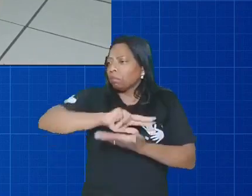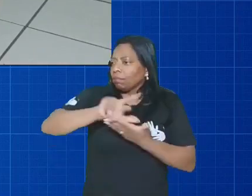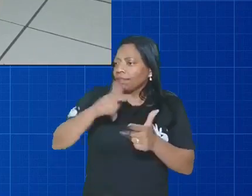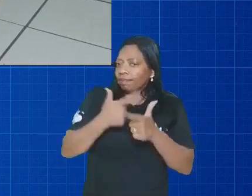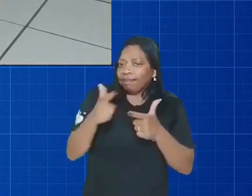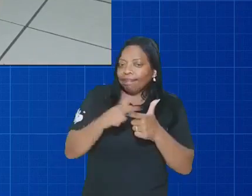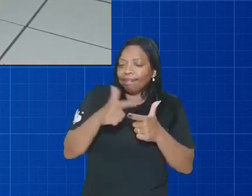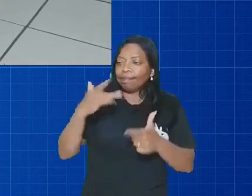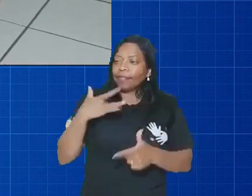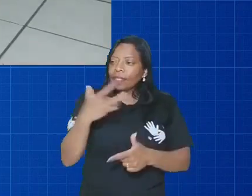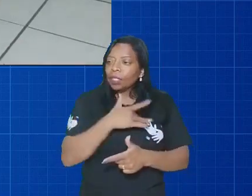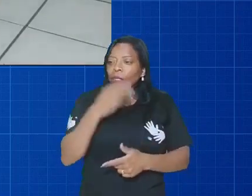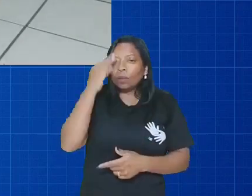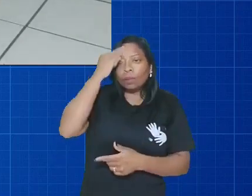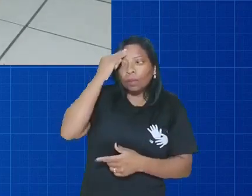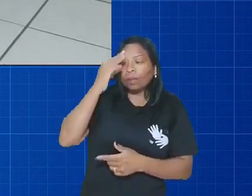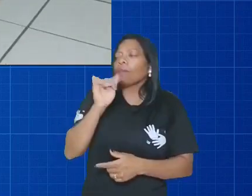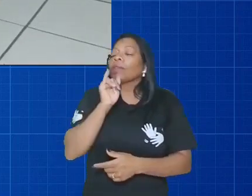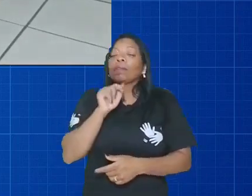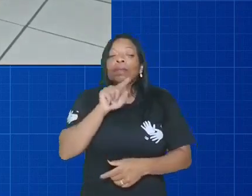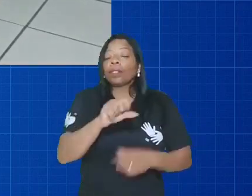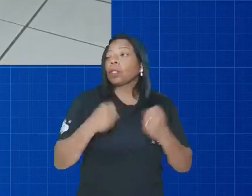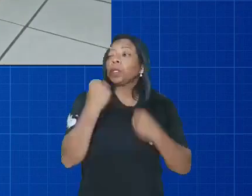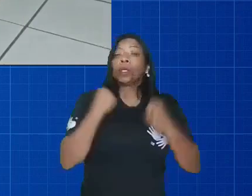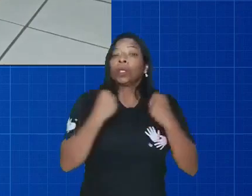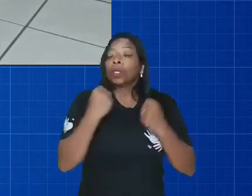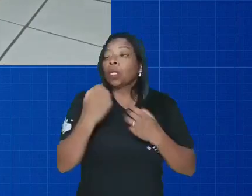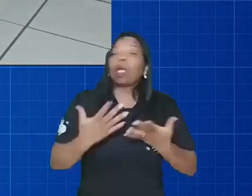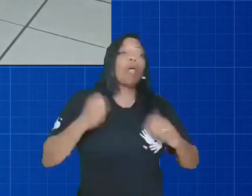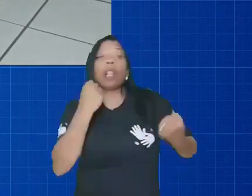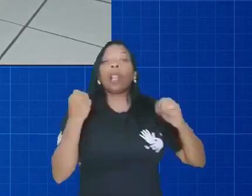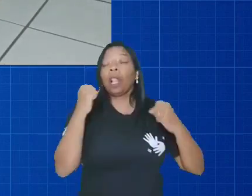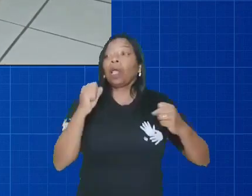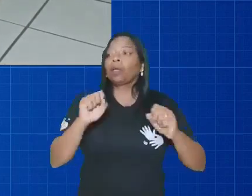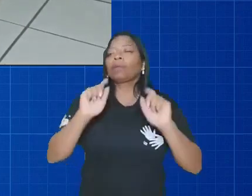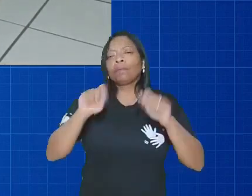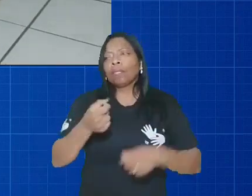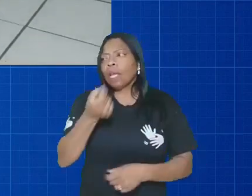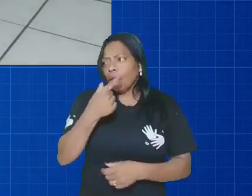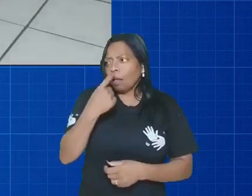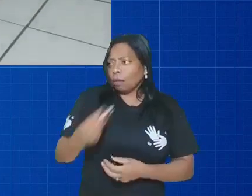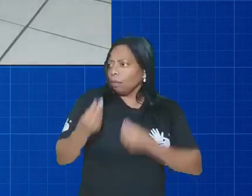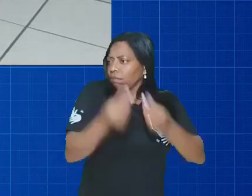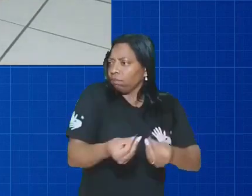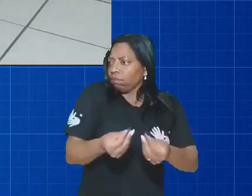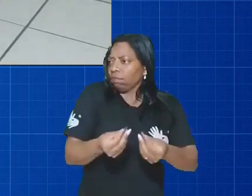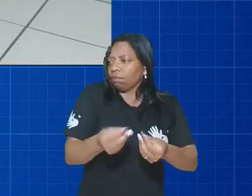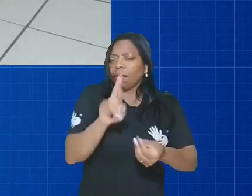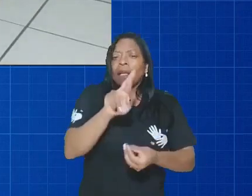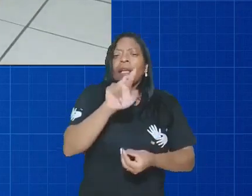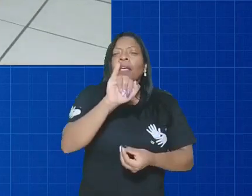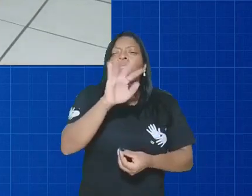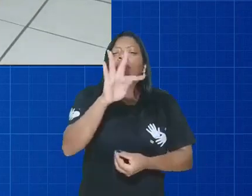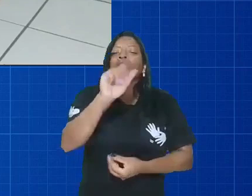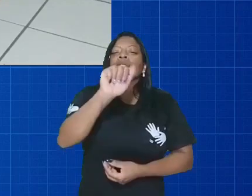pensa, tá correndo demais, Ritalina. Tudo se resolve com Ritalina? Não, graças a Deus que